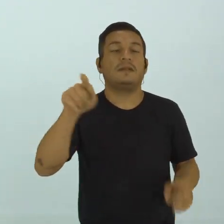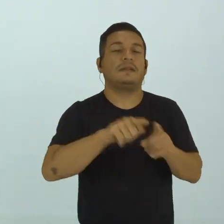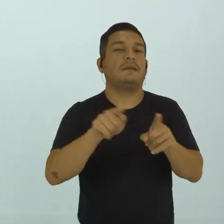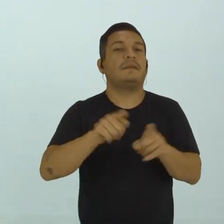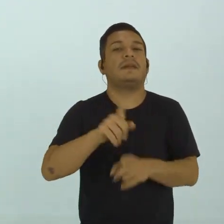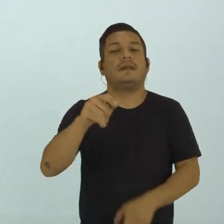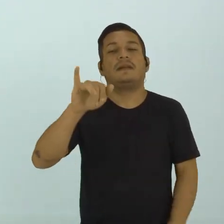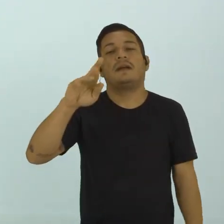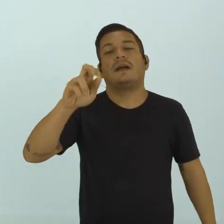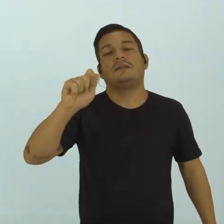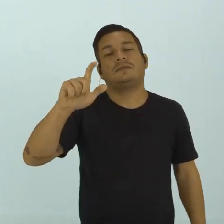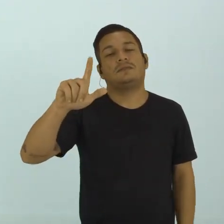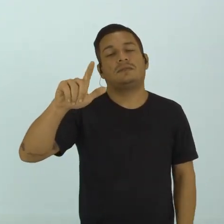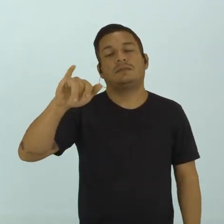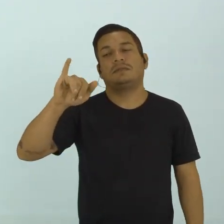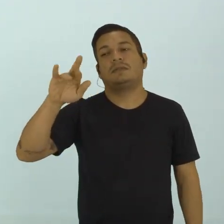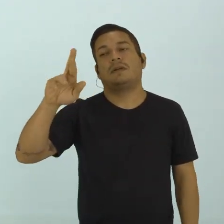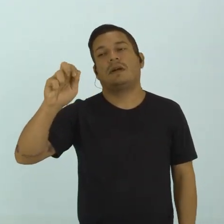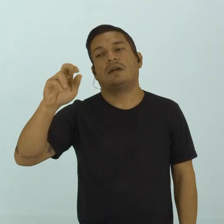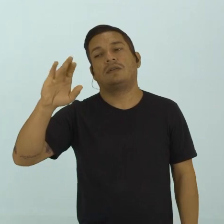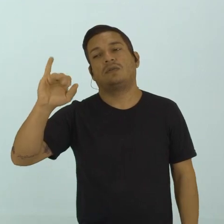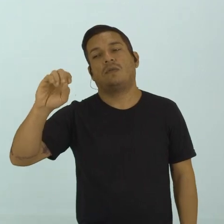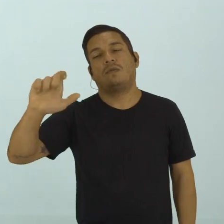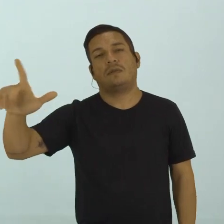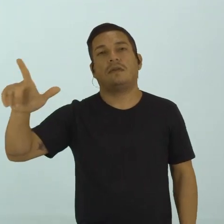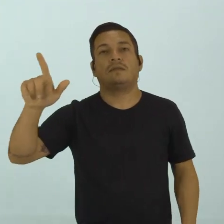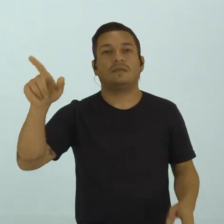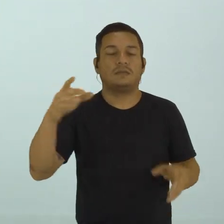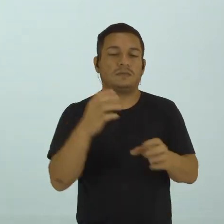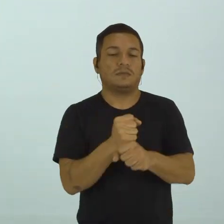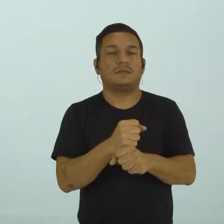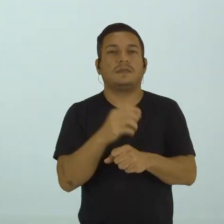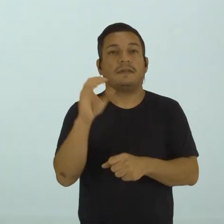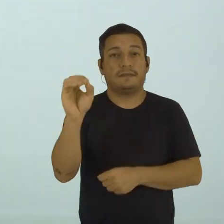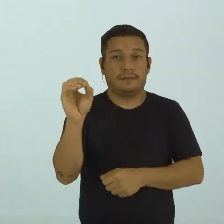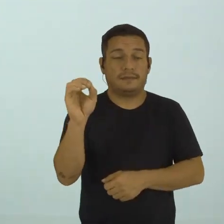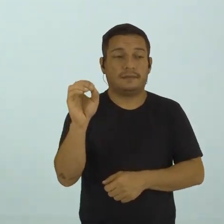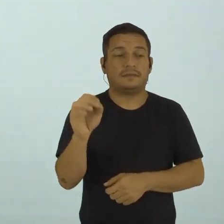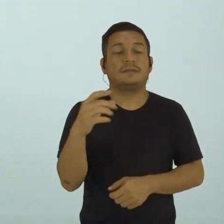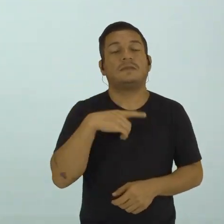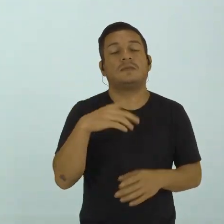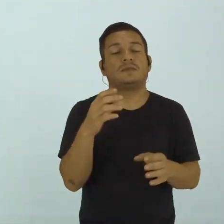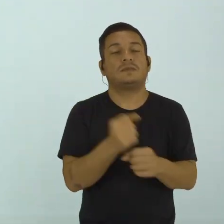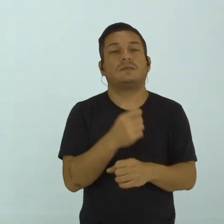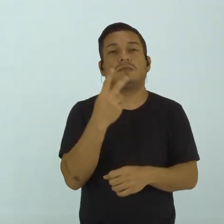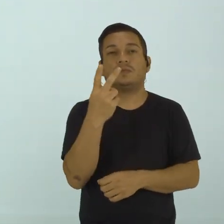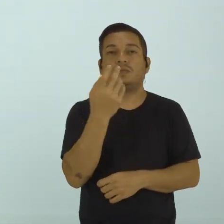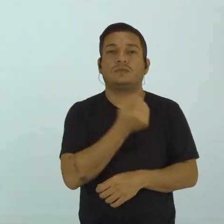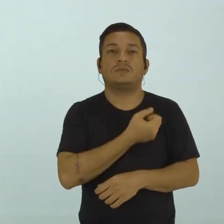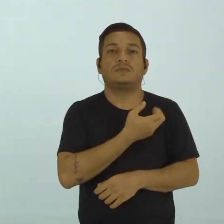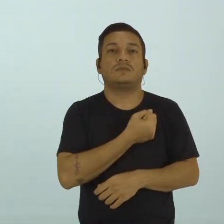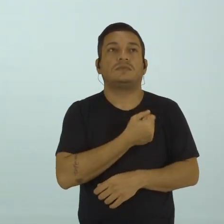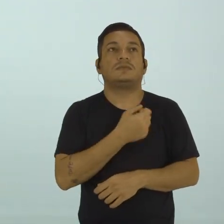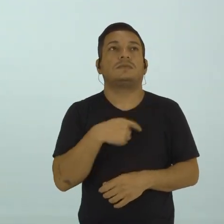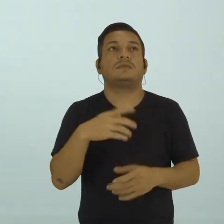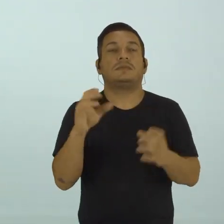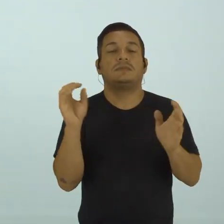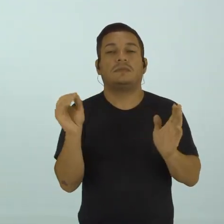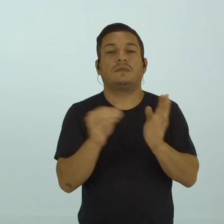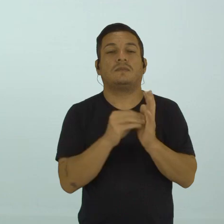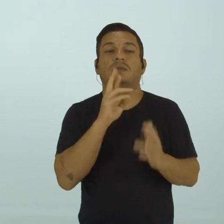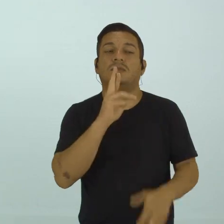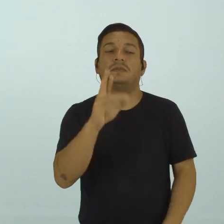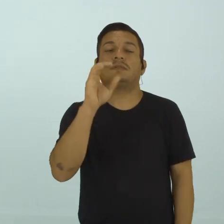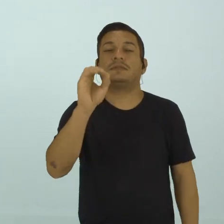número irracional. Quando você somar π com seu oposto, vai dar 0. Então observa, ó, eu estou somando dois números irracionais e dando 0.